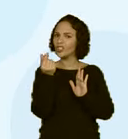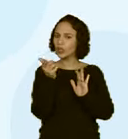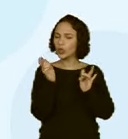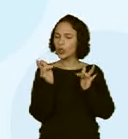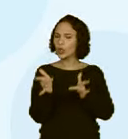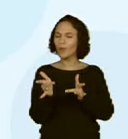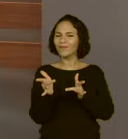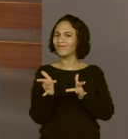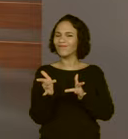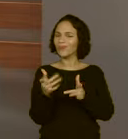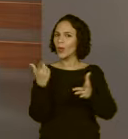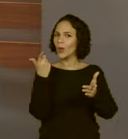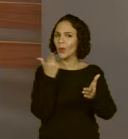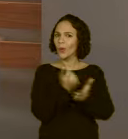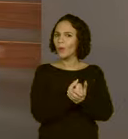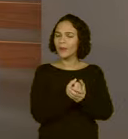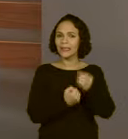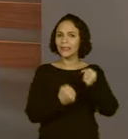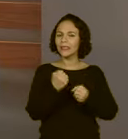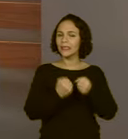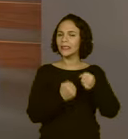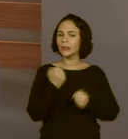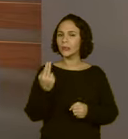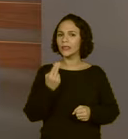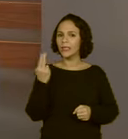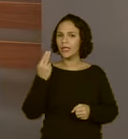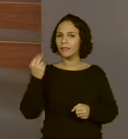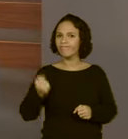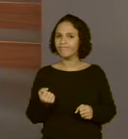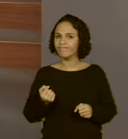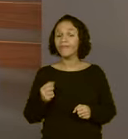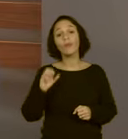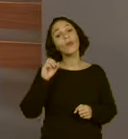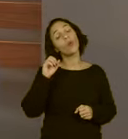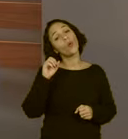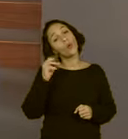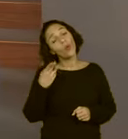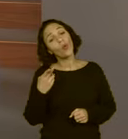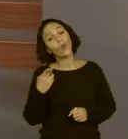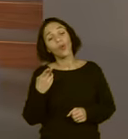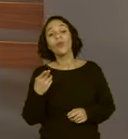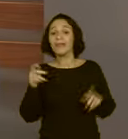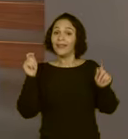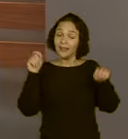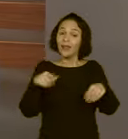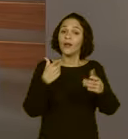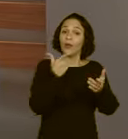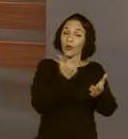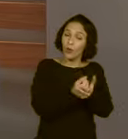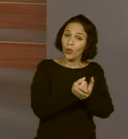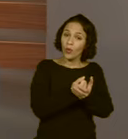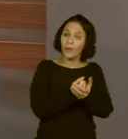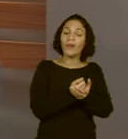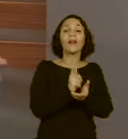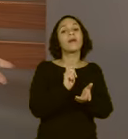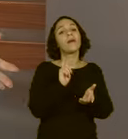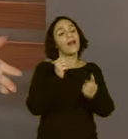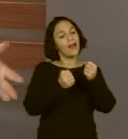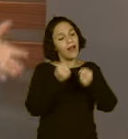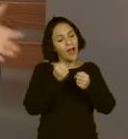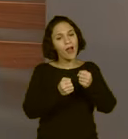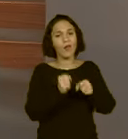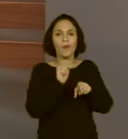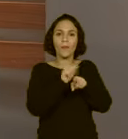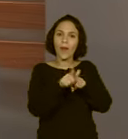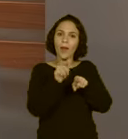não é suficiente para comprar aquele carro. Ou melhor, ele até pode ser suficiente para comprar, para pagar as parcelas do